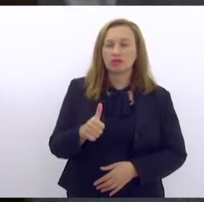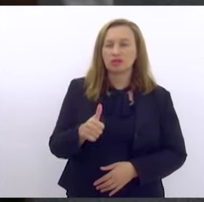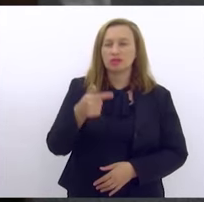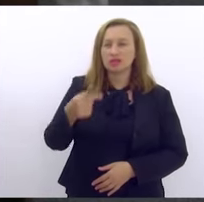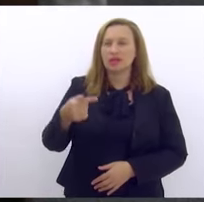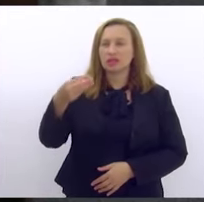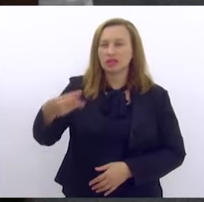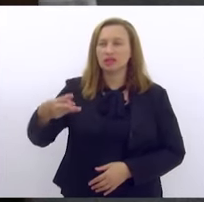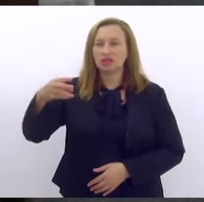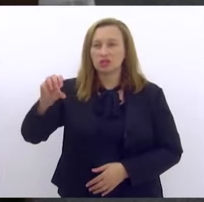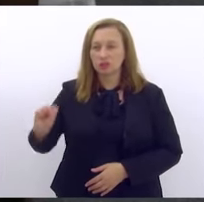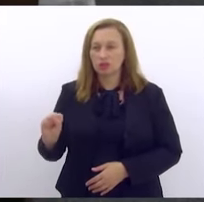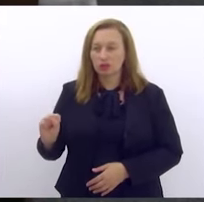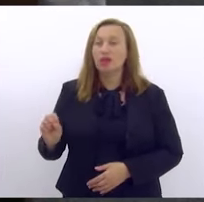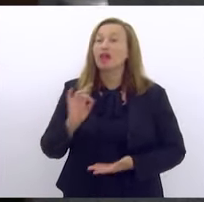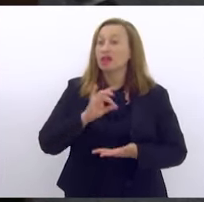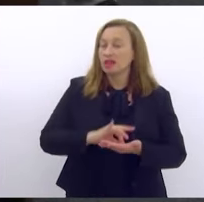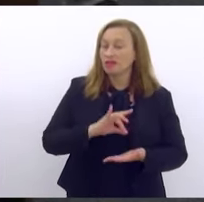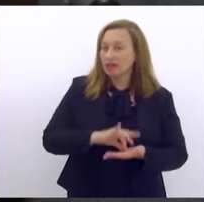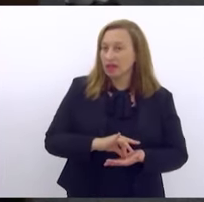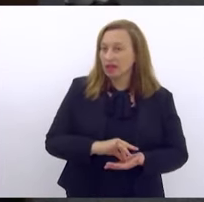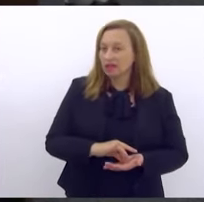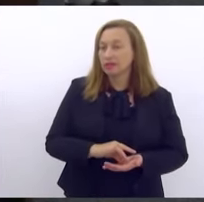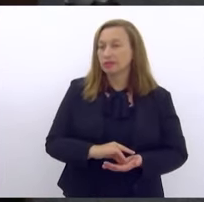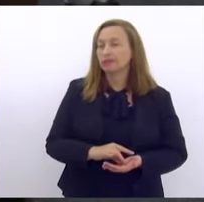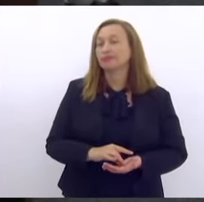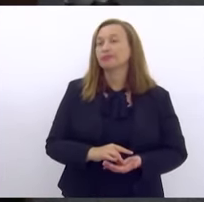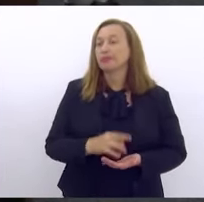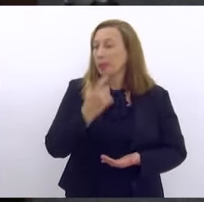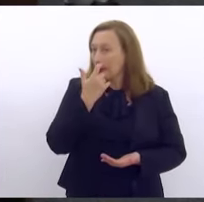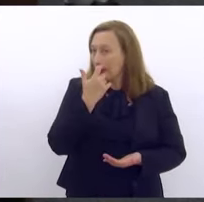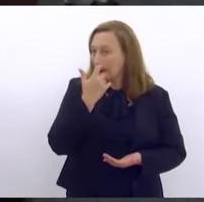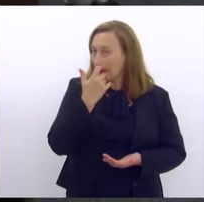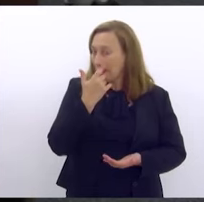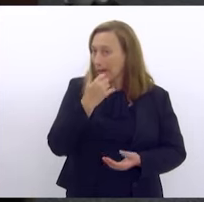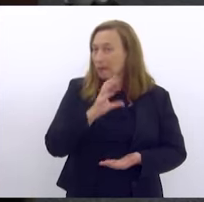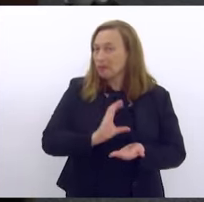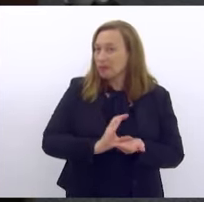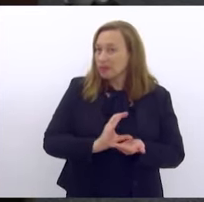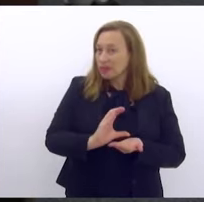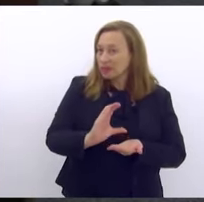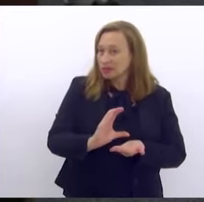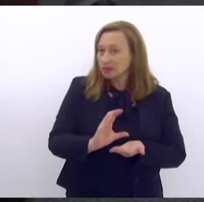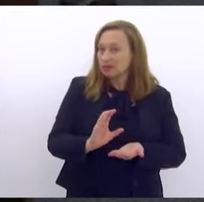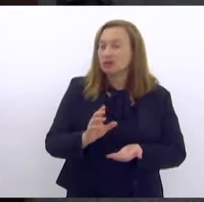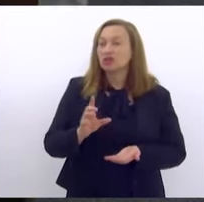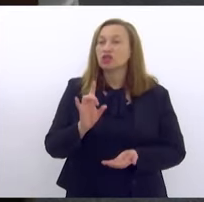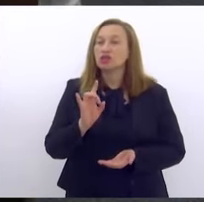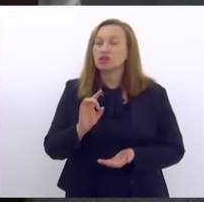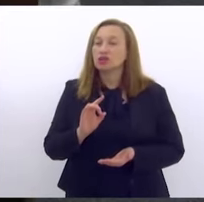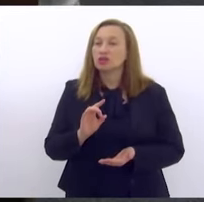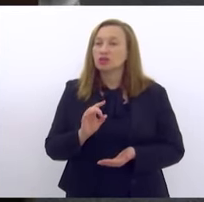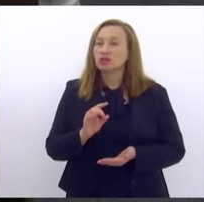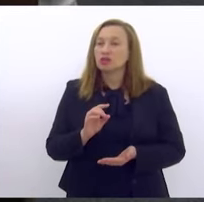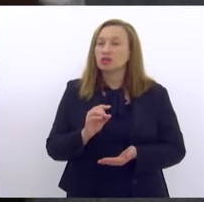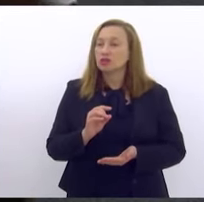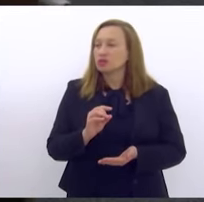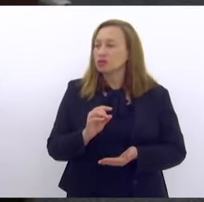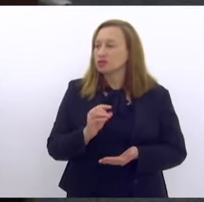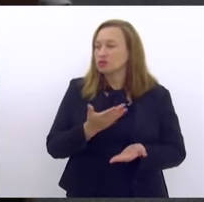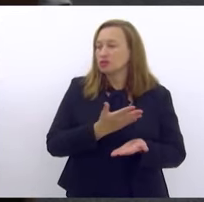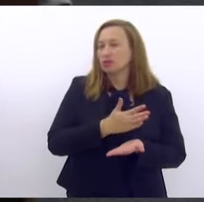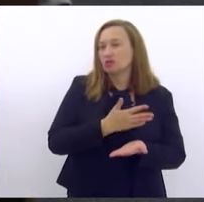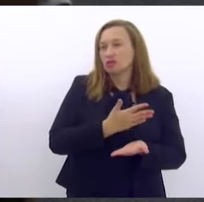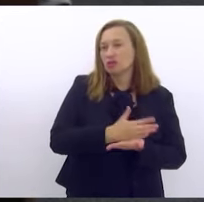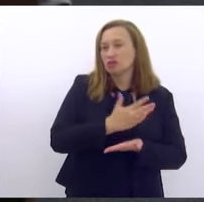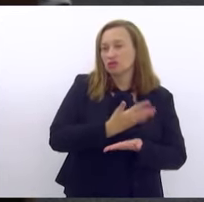11.738/2028. E, na verdade, 2008, perdão. Na verdade, esse recurso, né, que está falando que sobra ao final do ano do